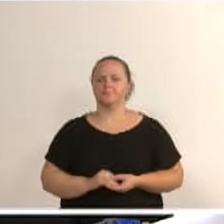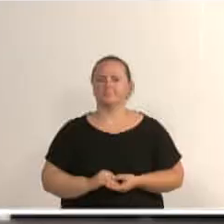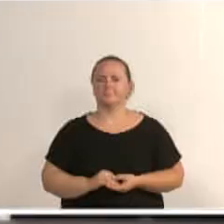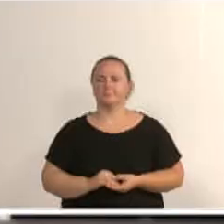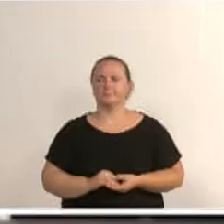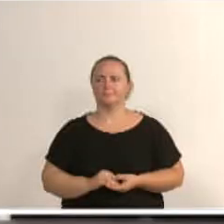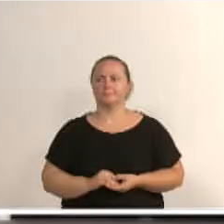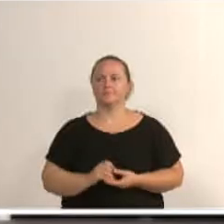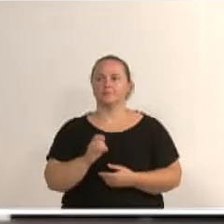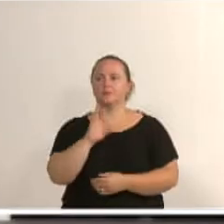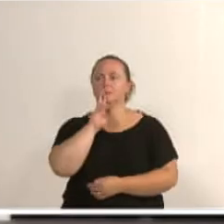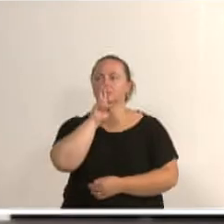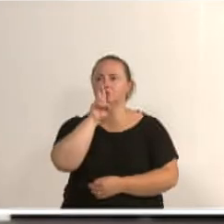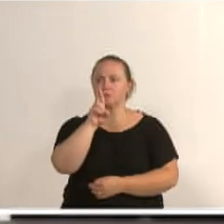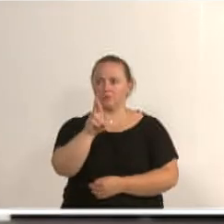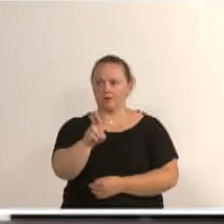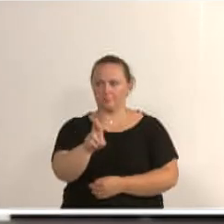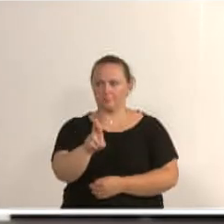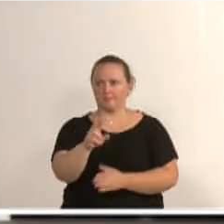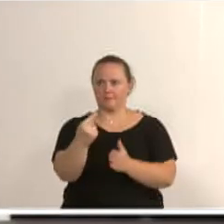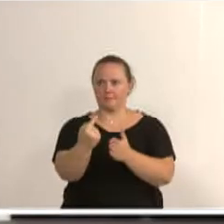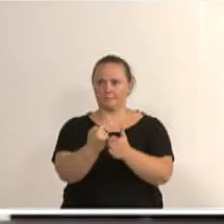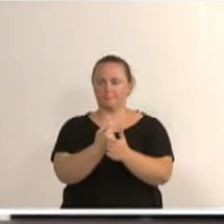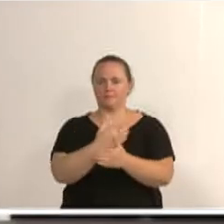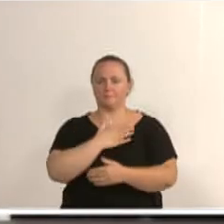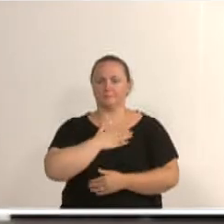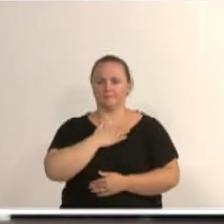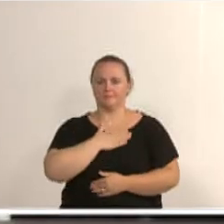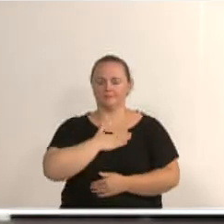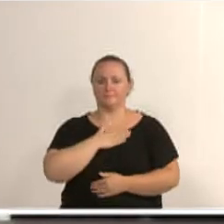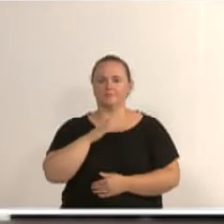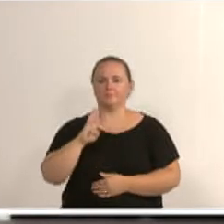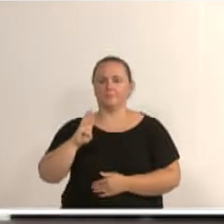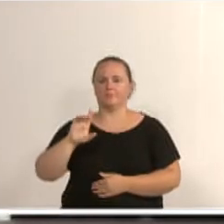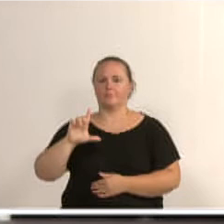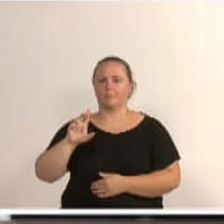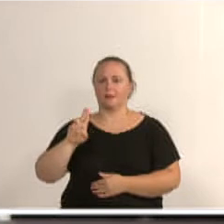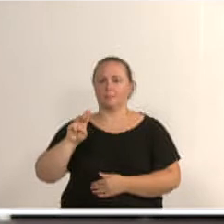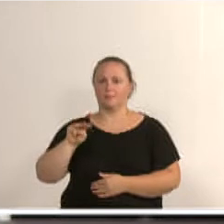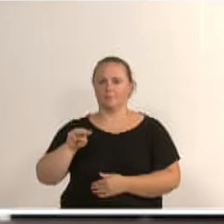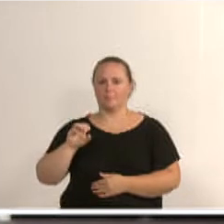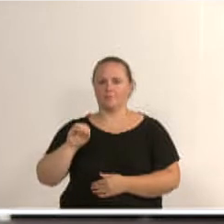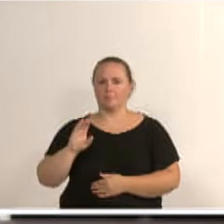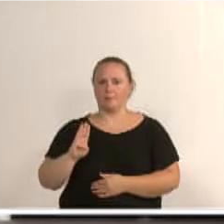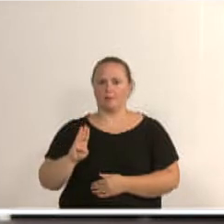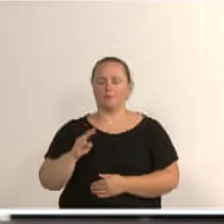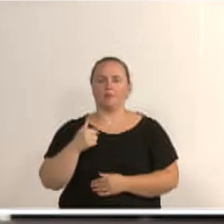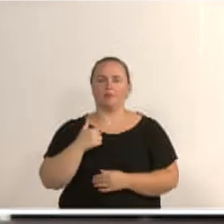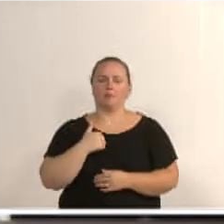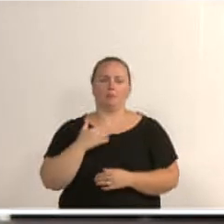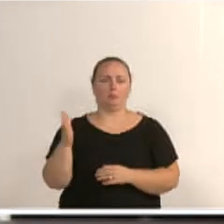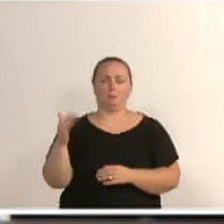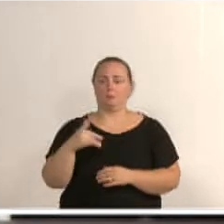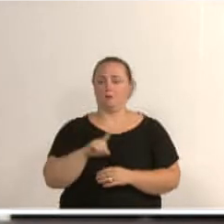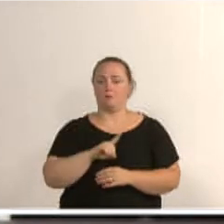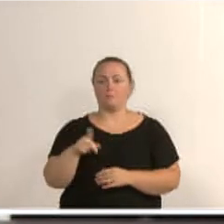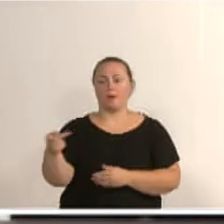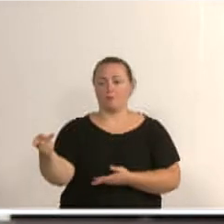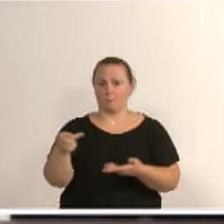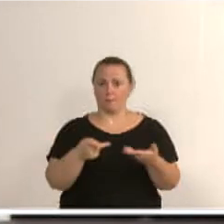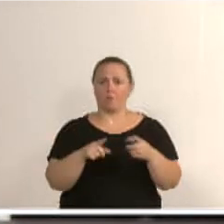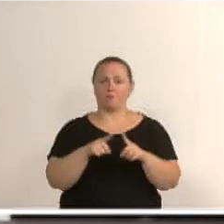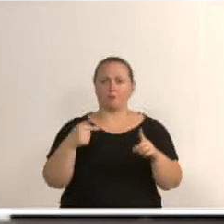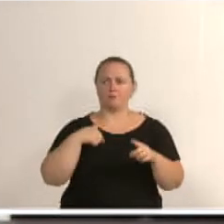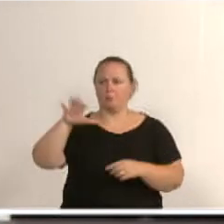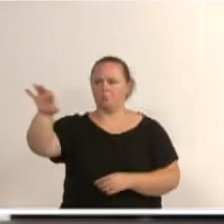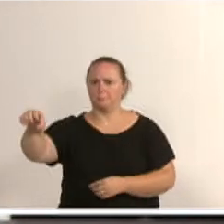Só respondendo Vossa Excelência, que a pergunta foi diretamente para mim, a Blue Mob foi convidada. Se eles não vieram, eu não posso ir lá buscar eles.